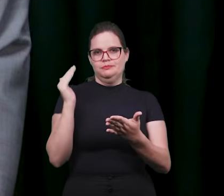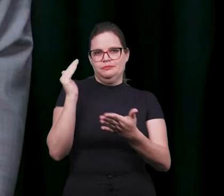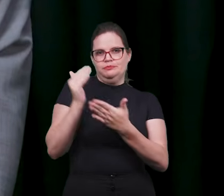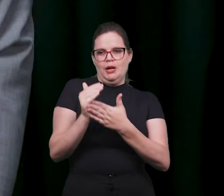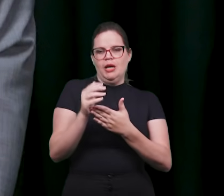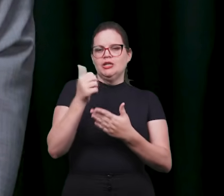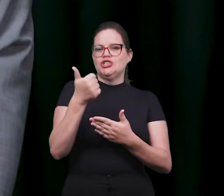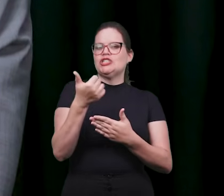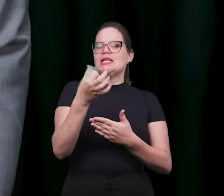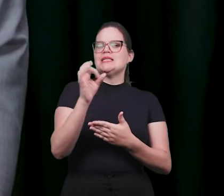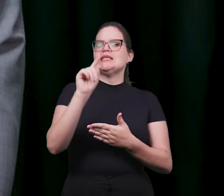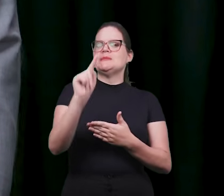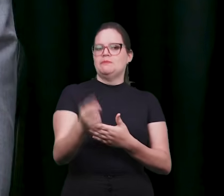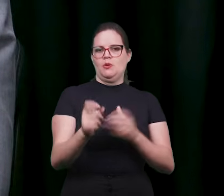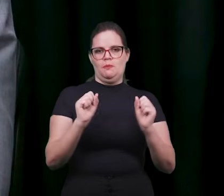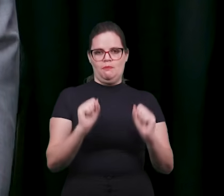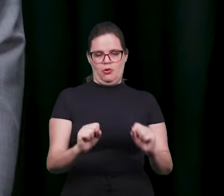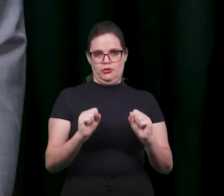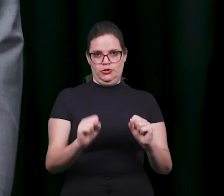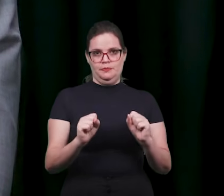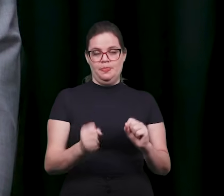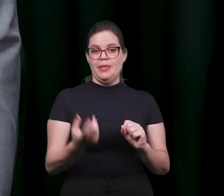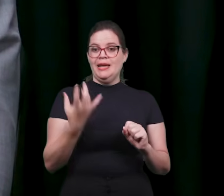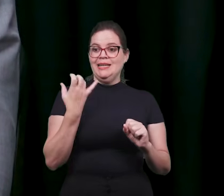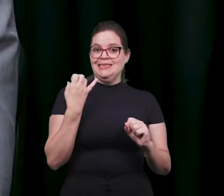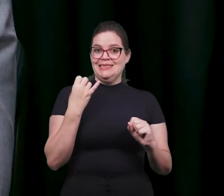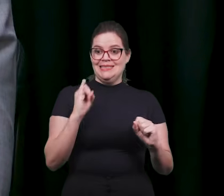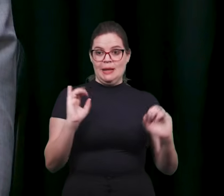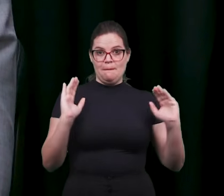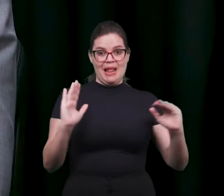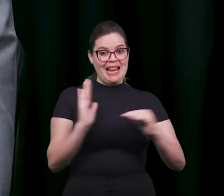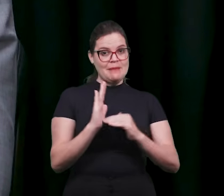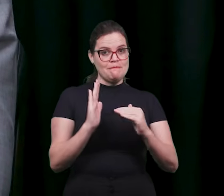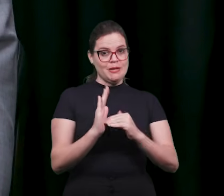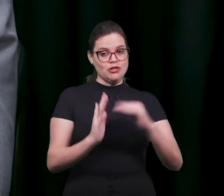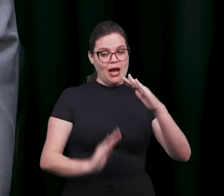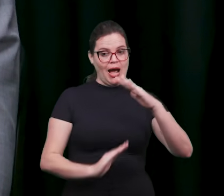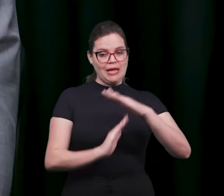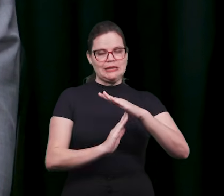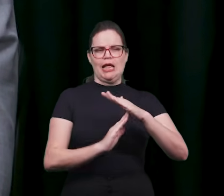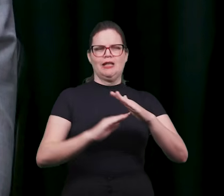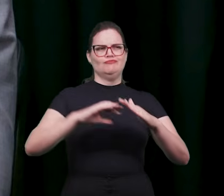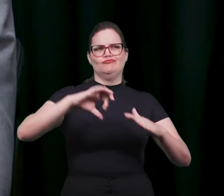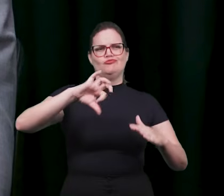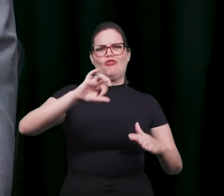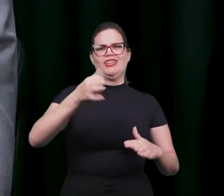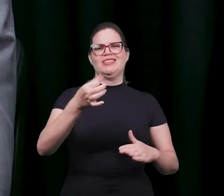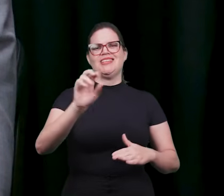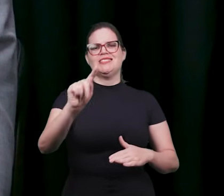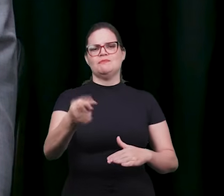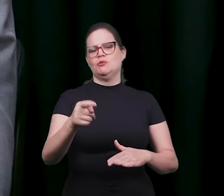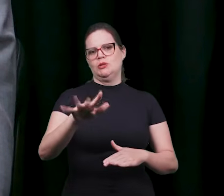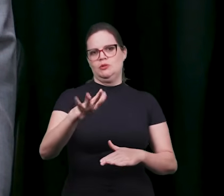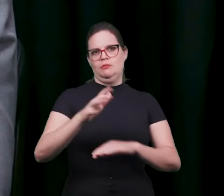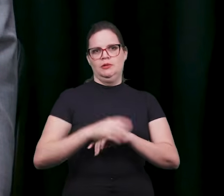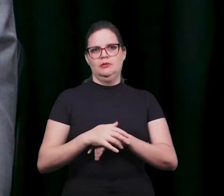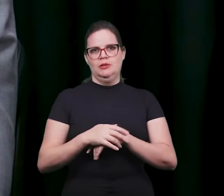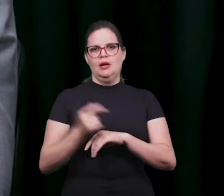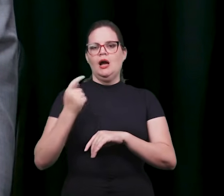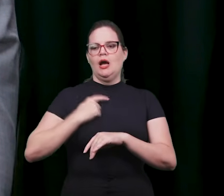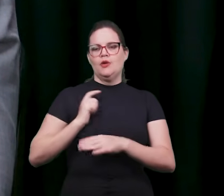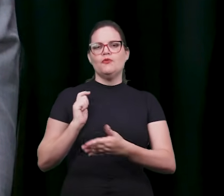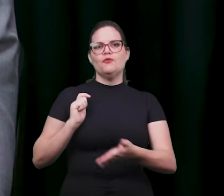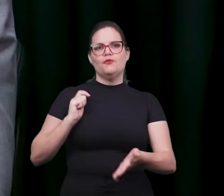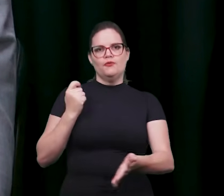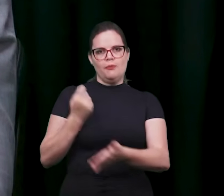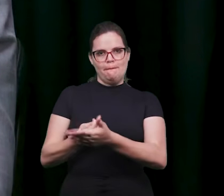limite de mais 16 mil. Se eu não ultrapassar esse limite, nesse ano eu vou pagar a alíquota correspondente